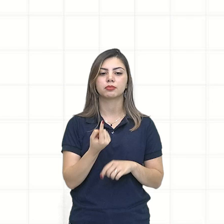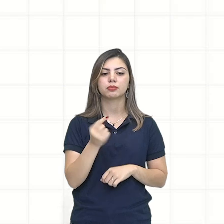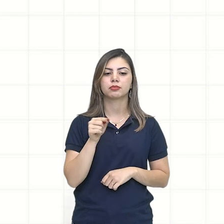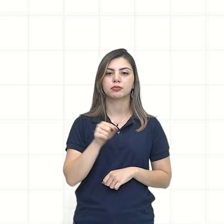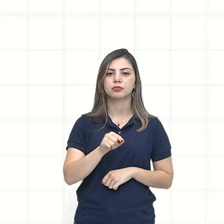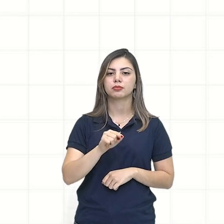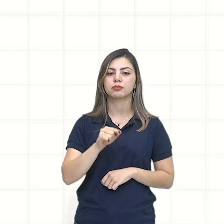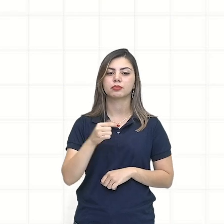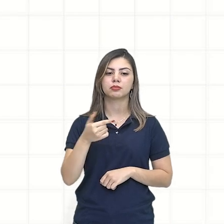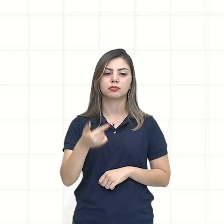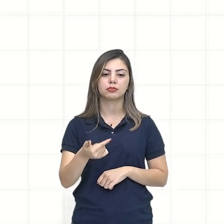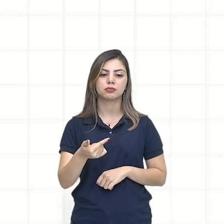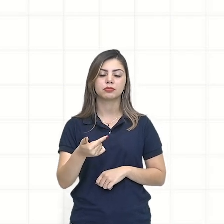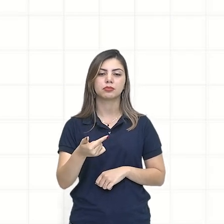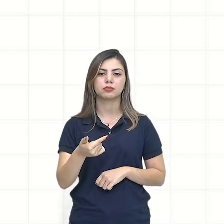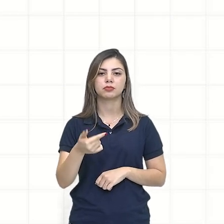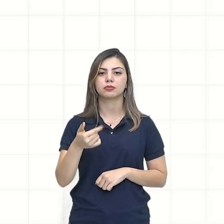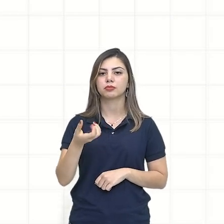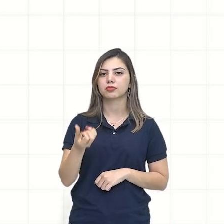1000,